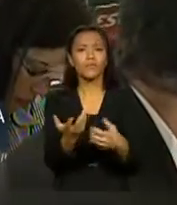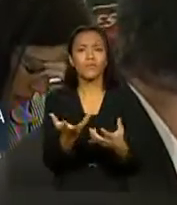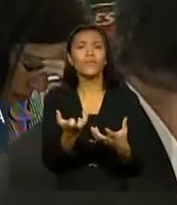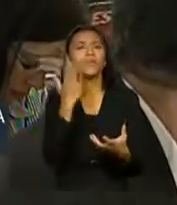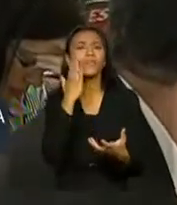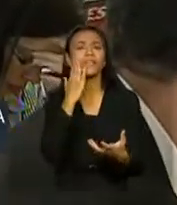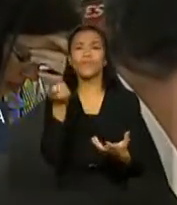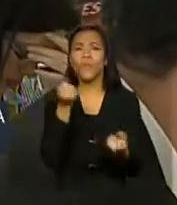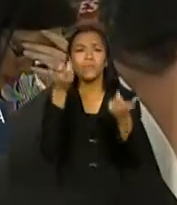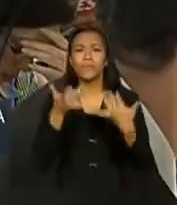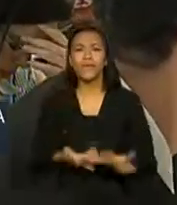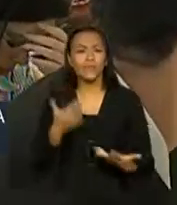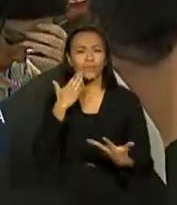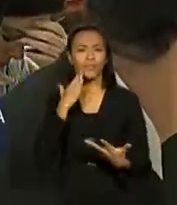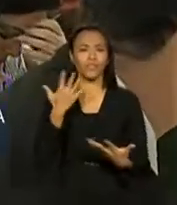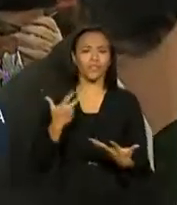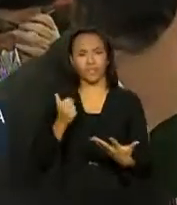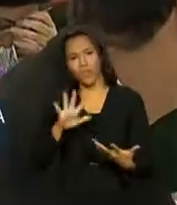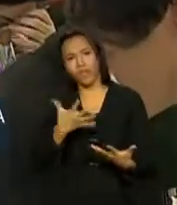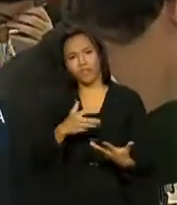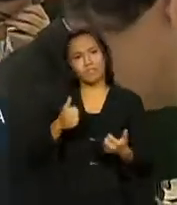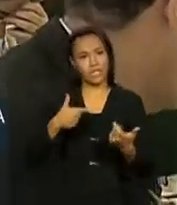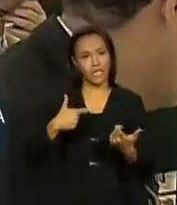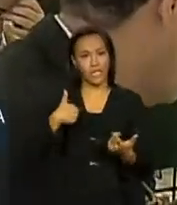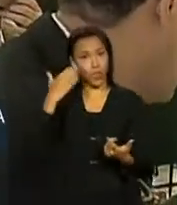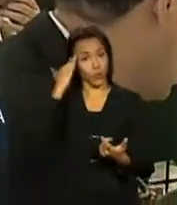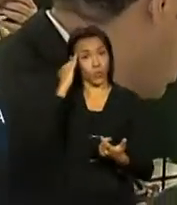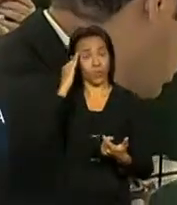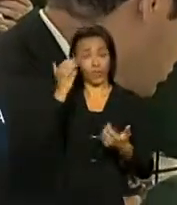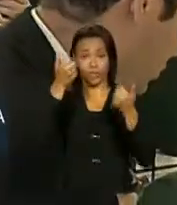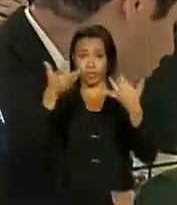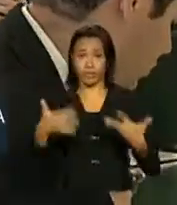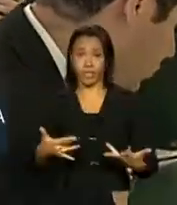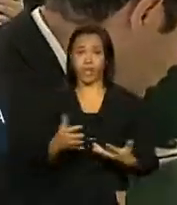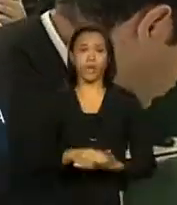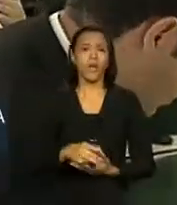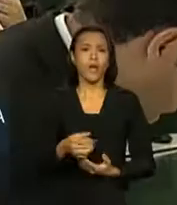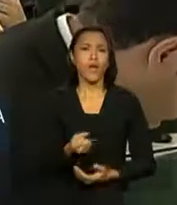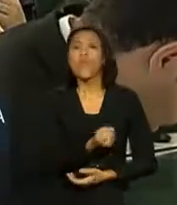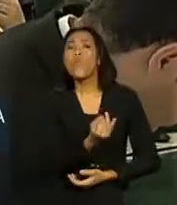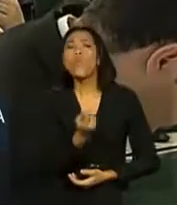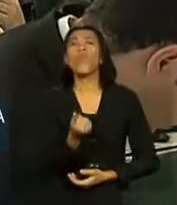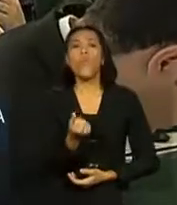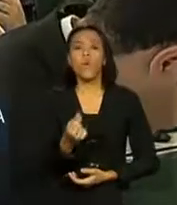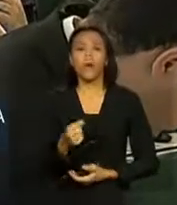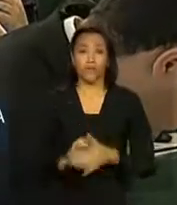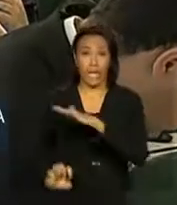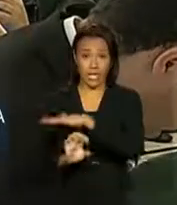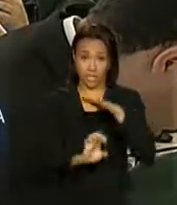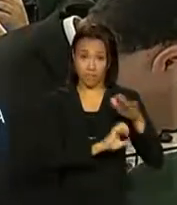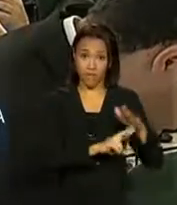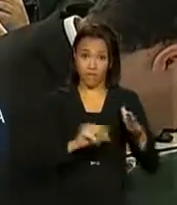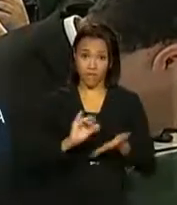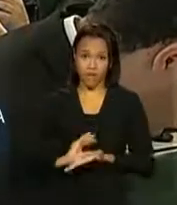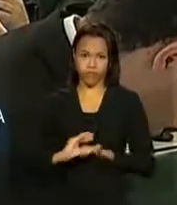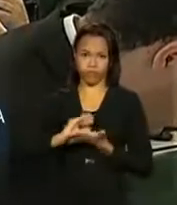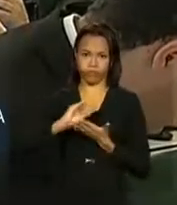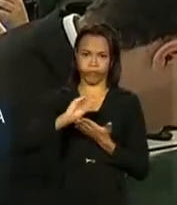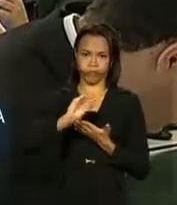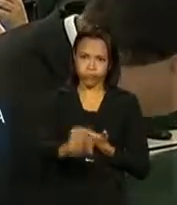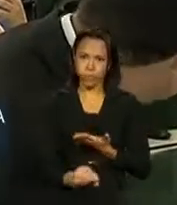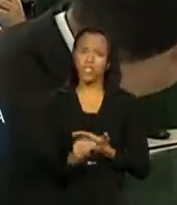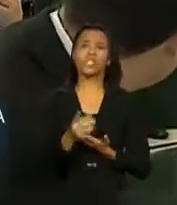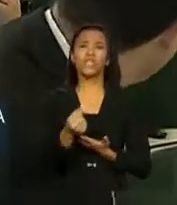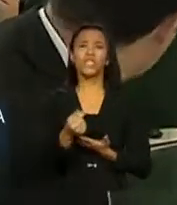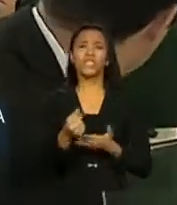que o senhor explicasse melhor isso, talvez tenha sido detalhado, e eu confesso que eu não entendi. Quanto que as empresas vão ter que efetivamente investir? Tem